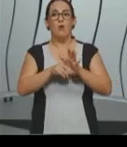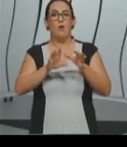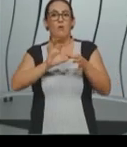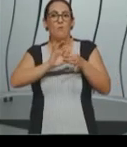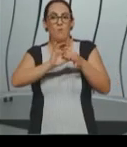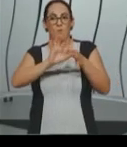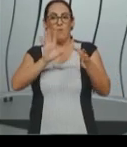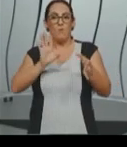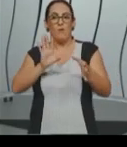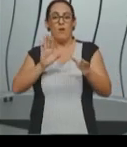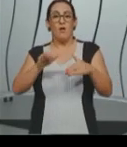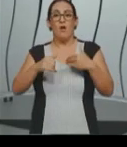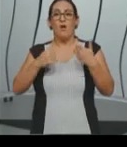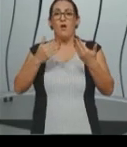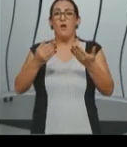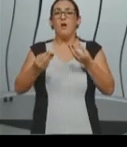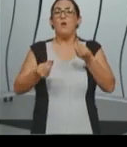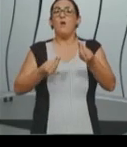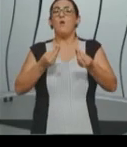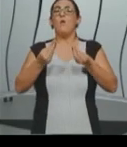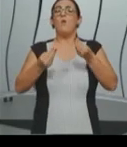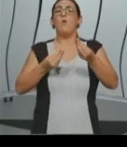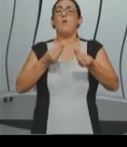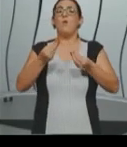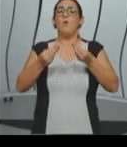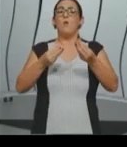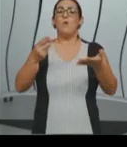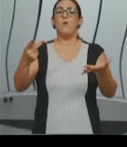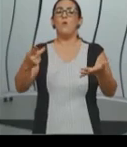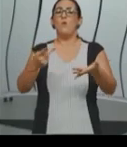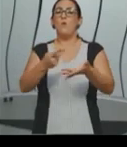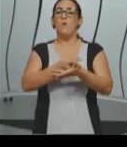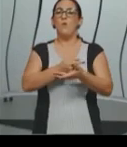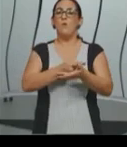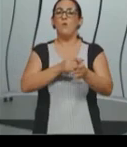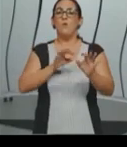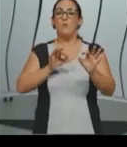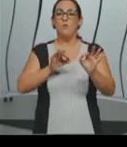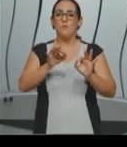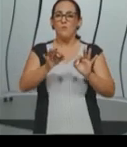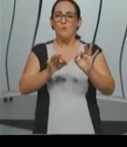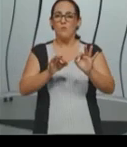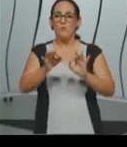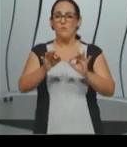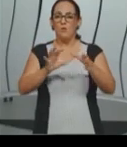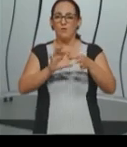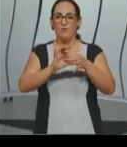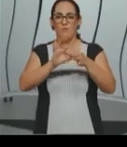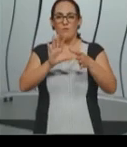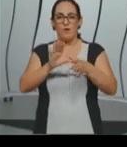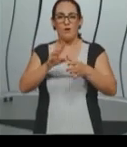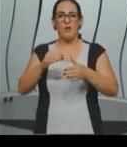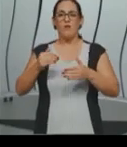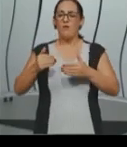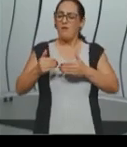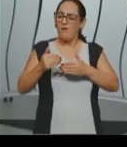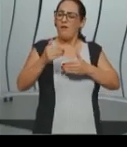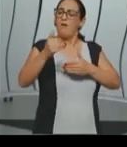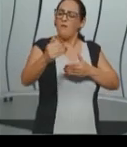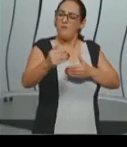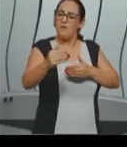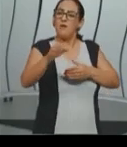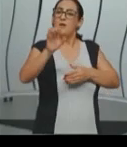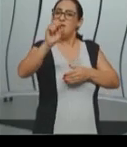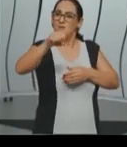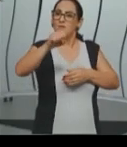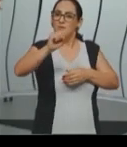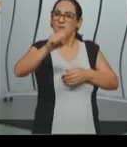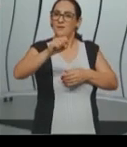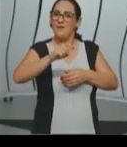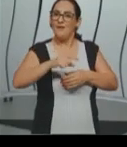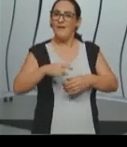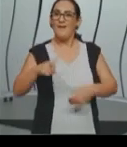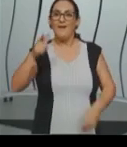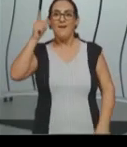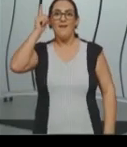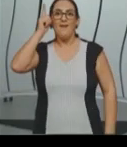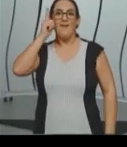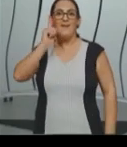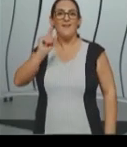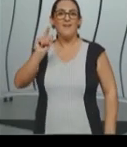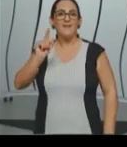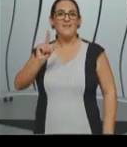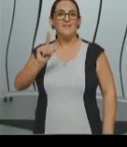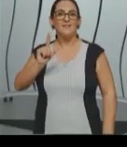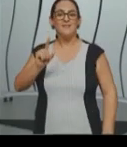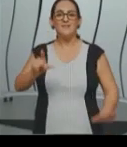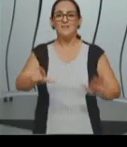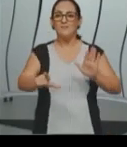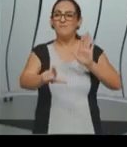é demorado. Mas aí a gente entender que ele é um avanço é importante, claro, nós conseguimos, né, legalmente acabar com a